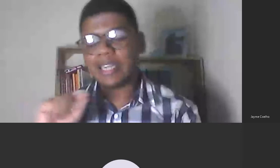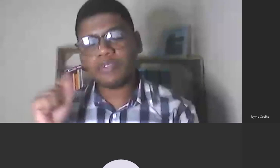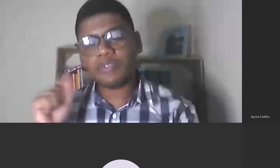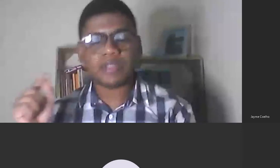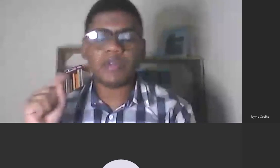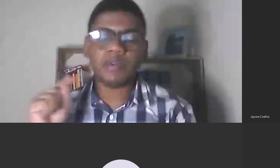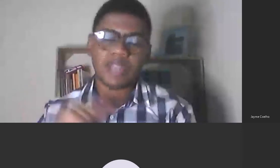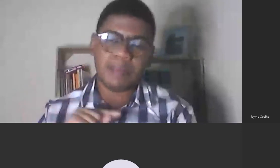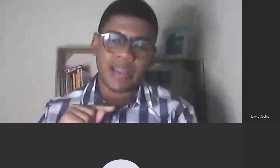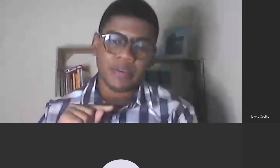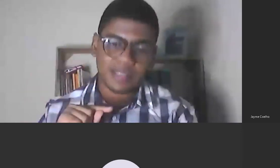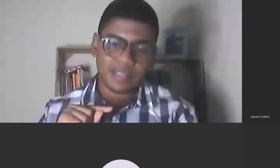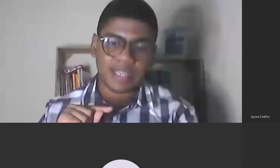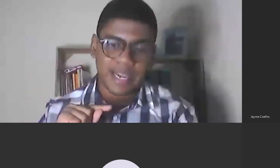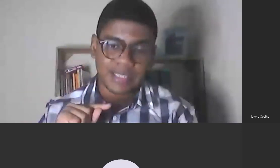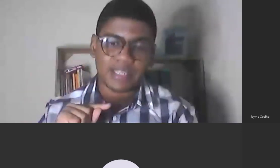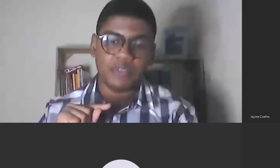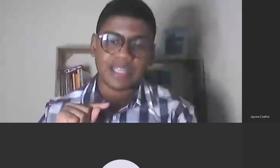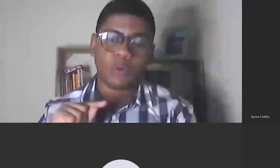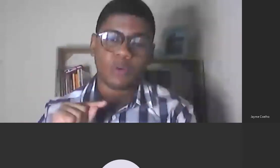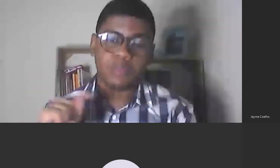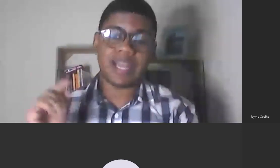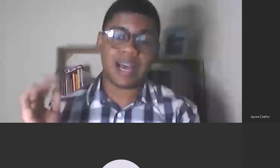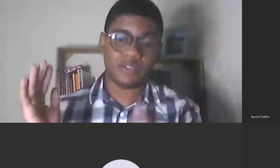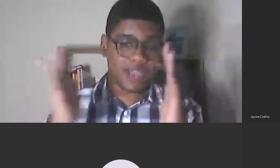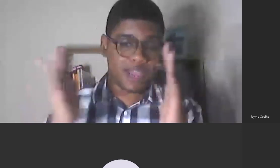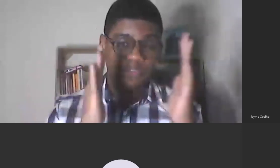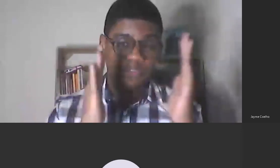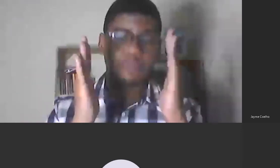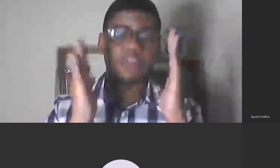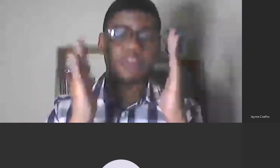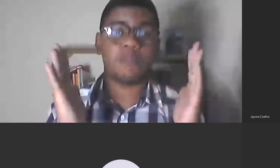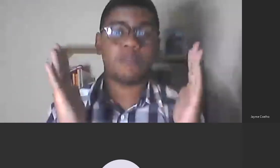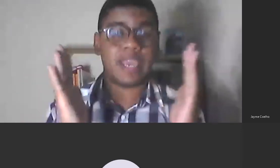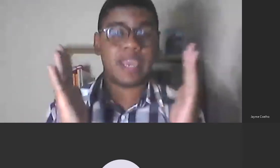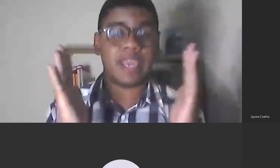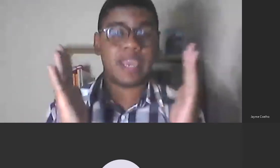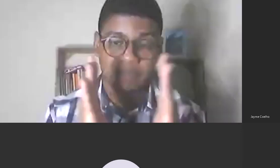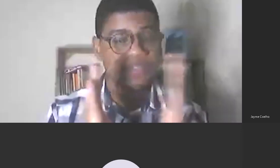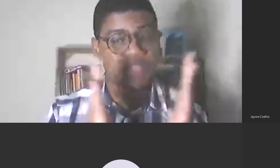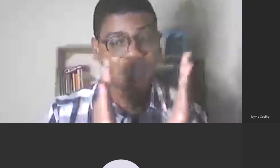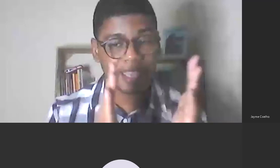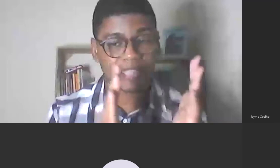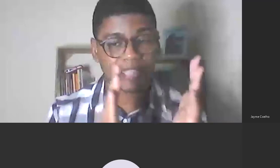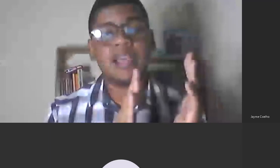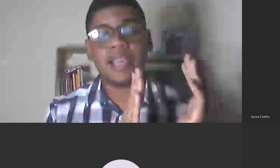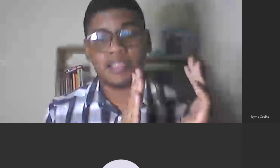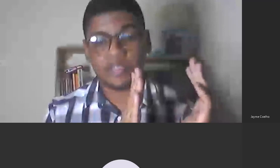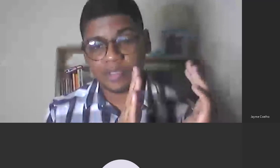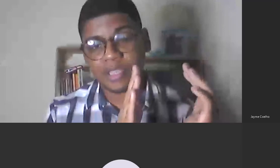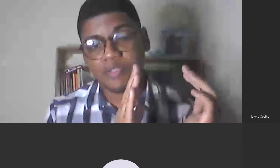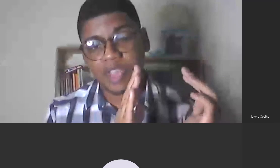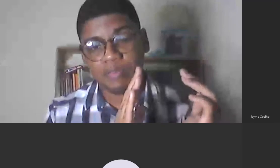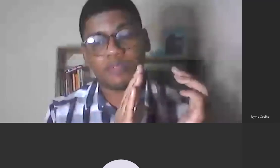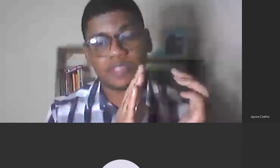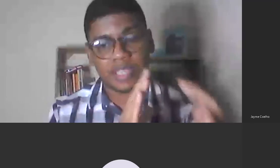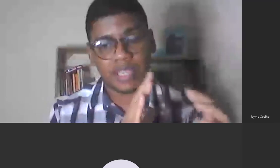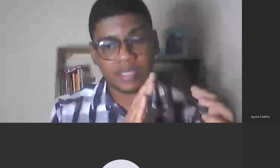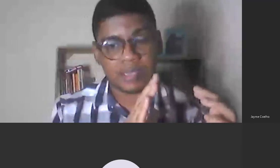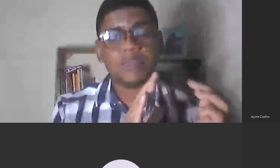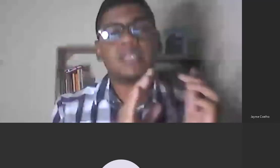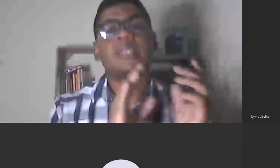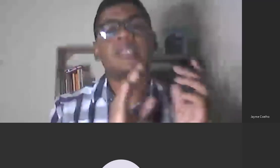aí, assim, lá no final, então, eu trabalho esses sinais. Eu vou tentar compilar os verbos, então, fechar com menos sinais relacionados a verbos